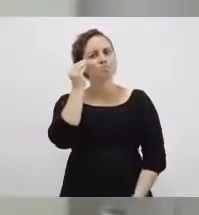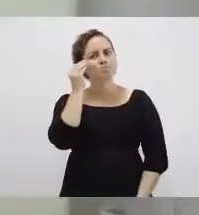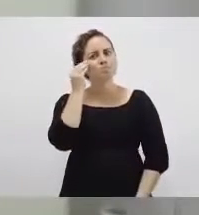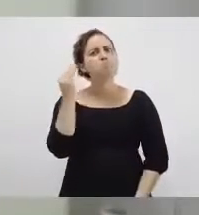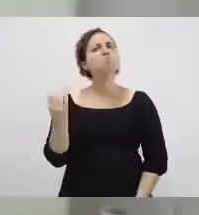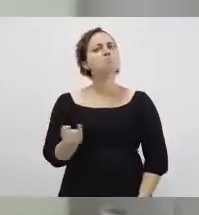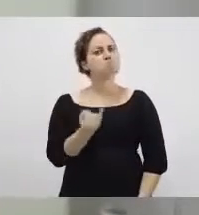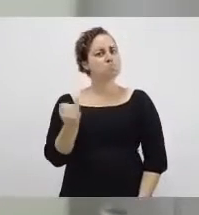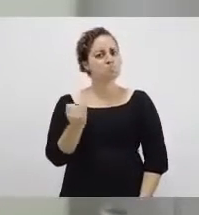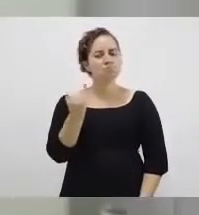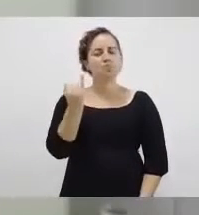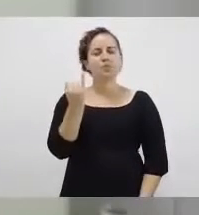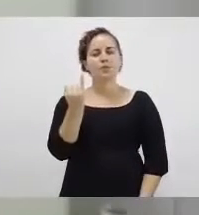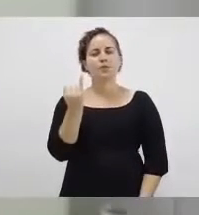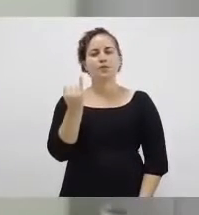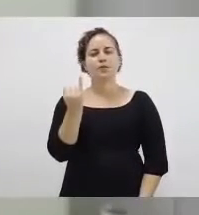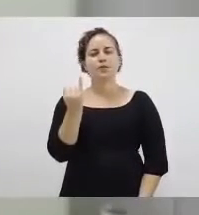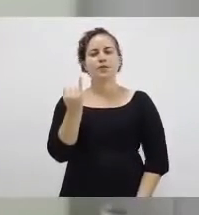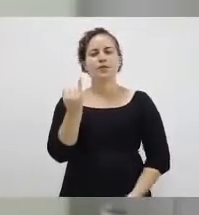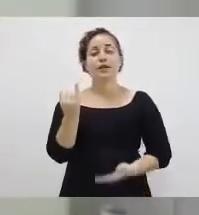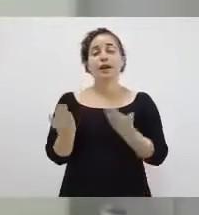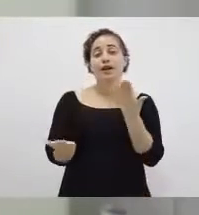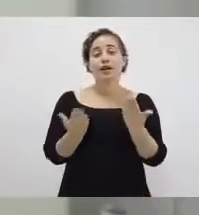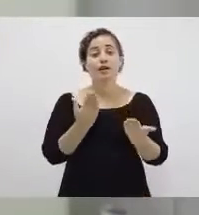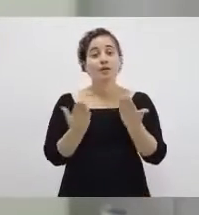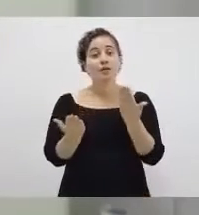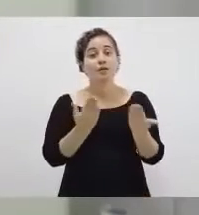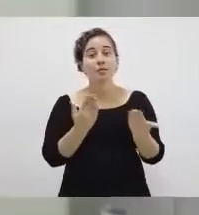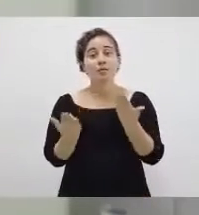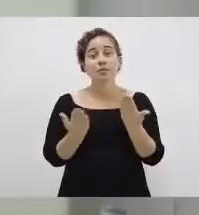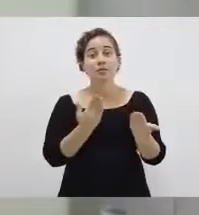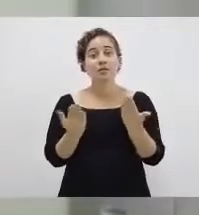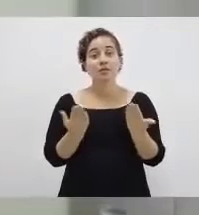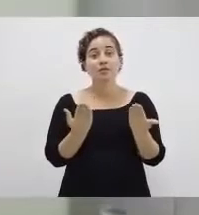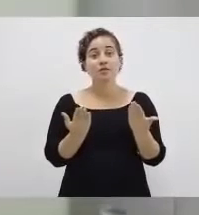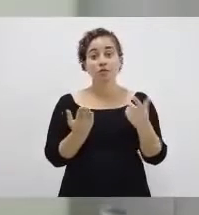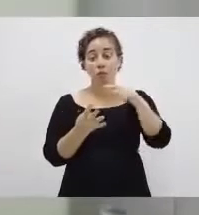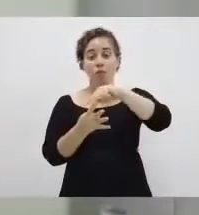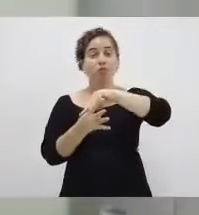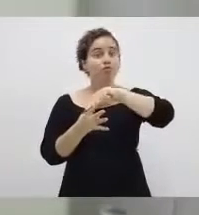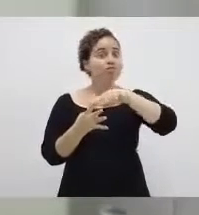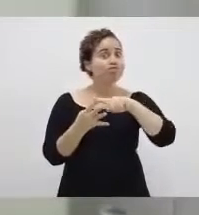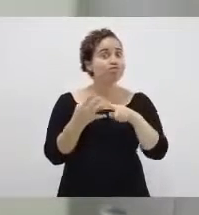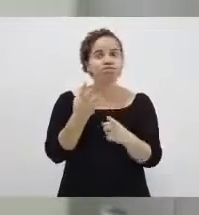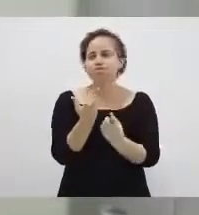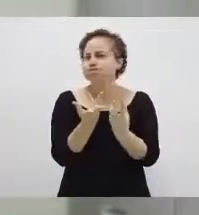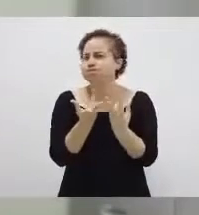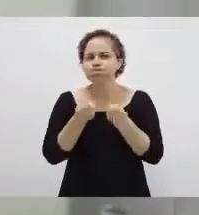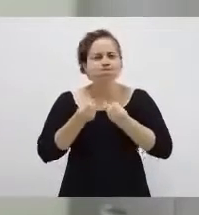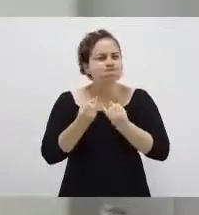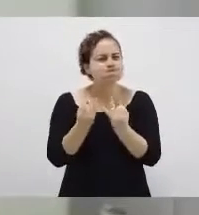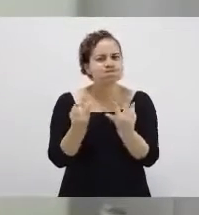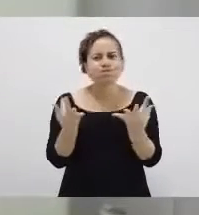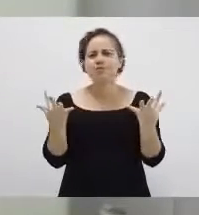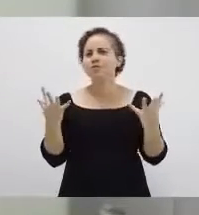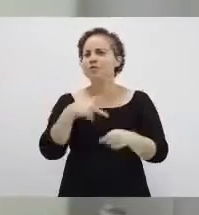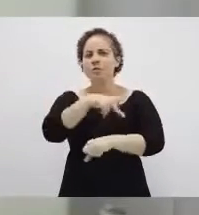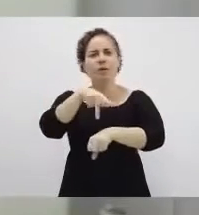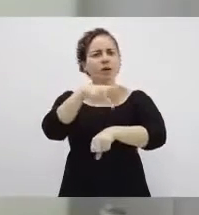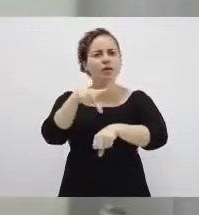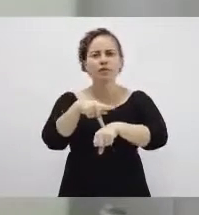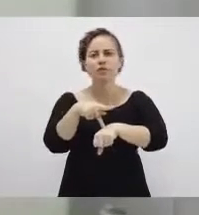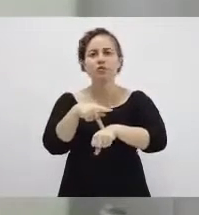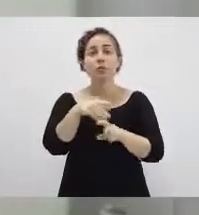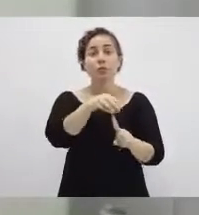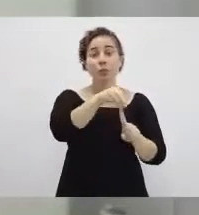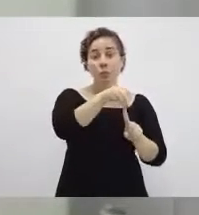porque eu posso medir a relação entre as moedas de vários países. E o câmbio oficial no